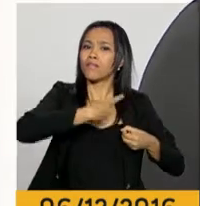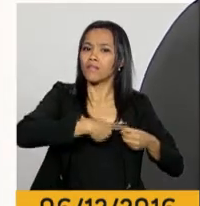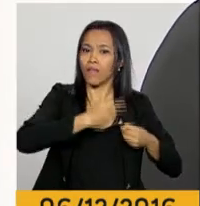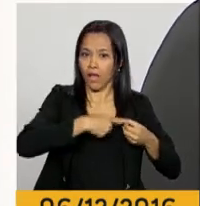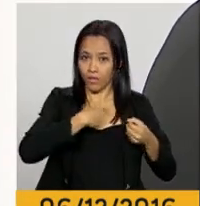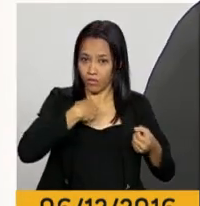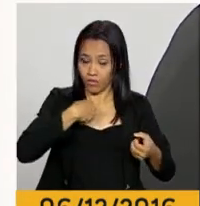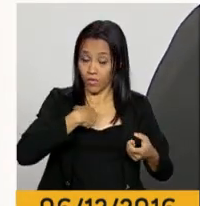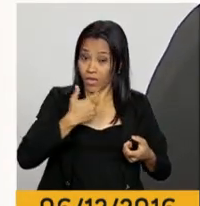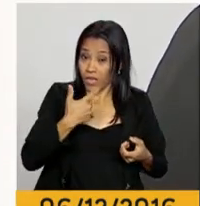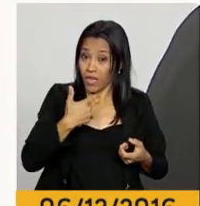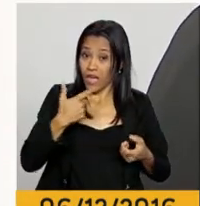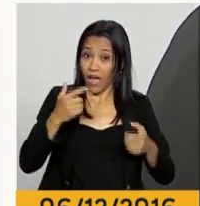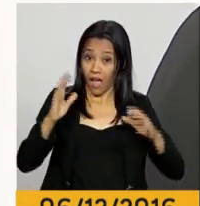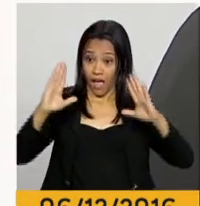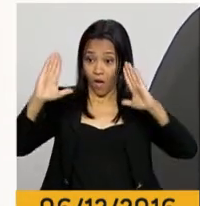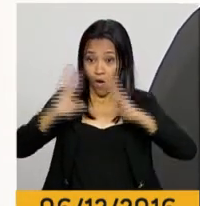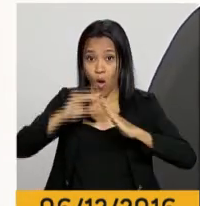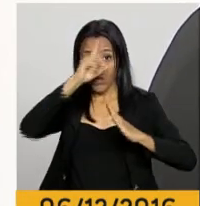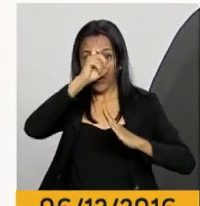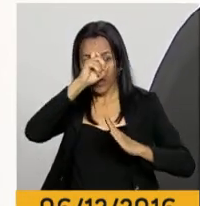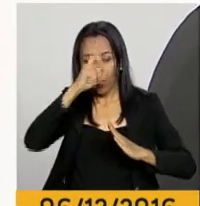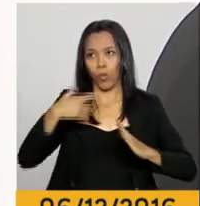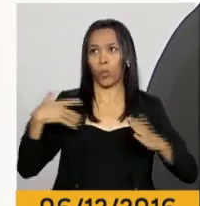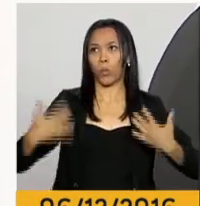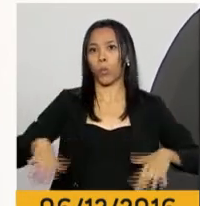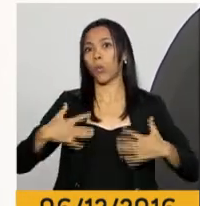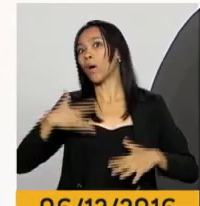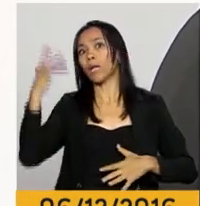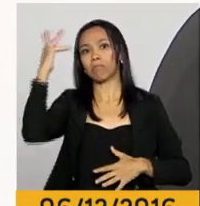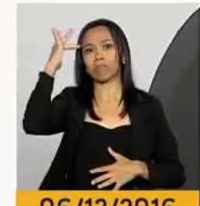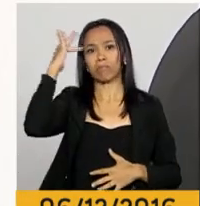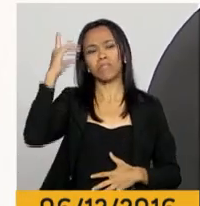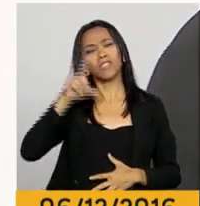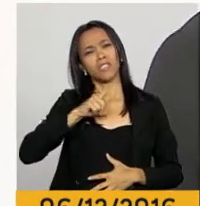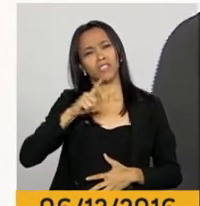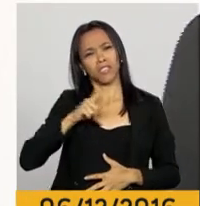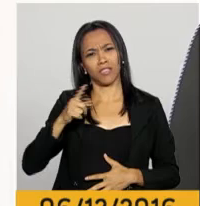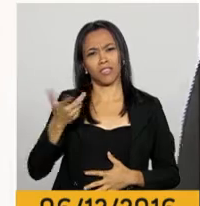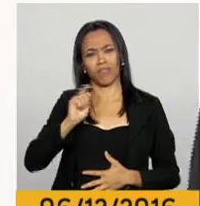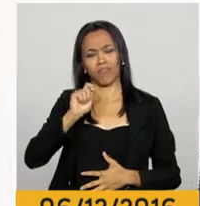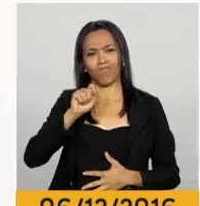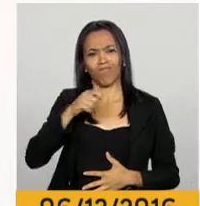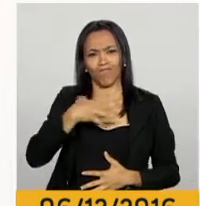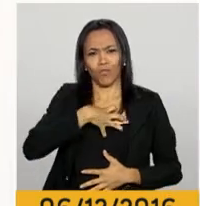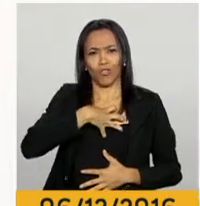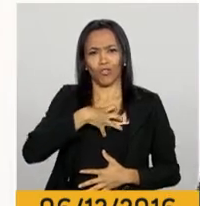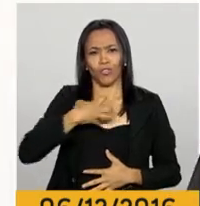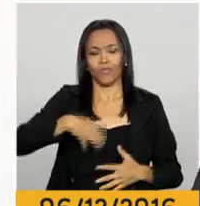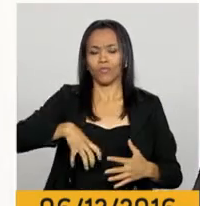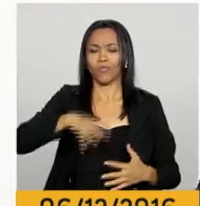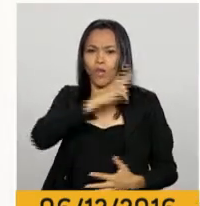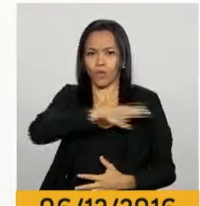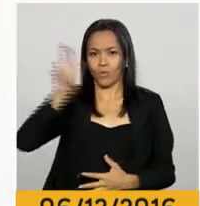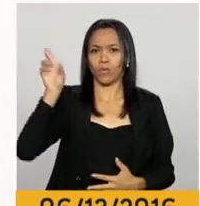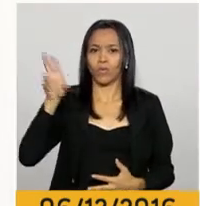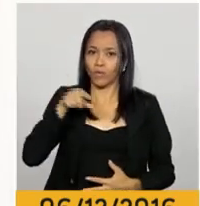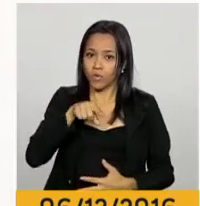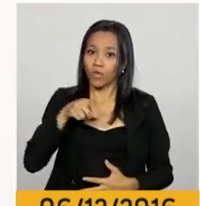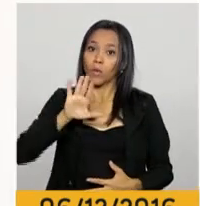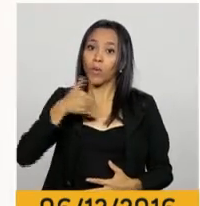altamente empresário não tinha até recitou um pouco religioso eu quando entrava na santa casa que você tome